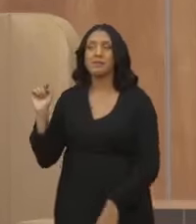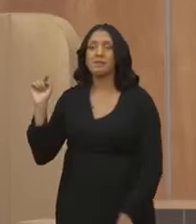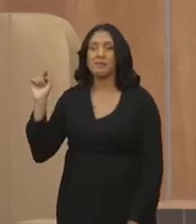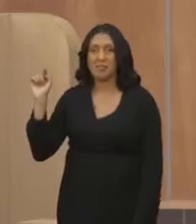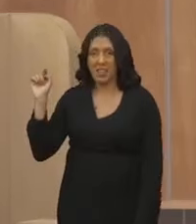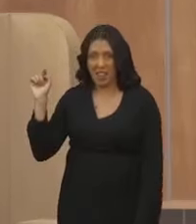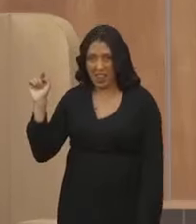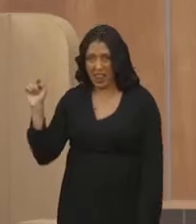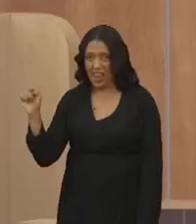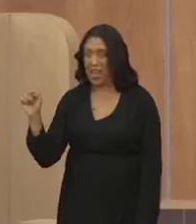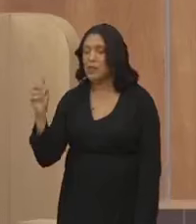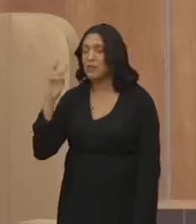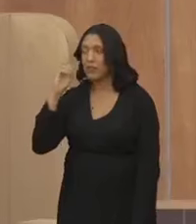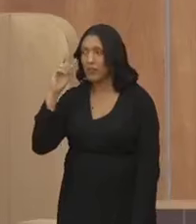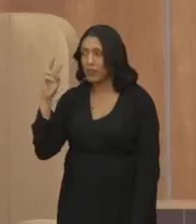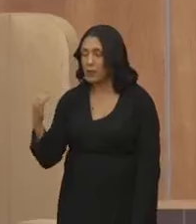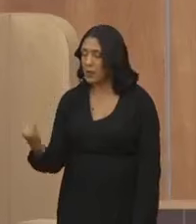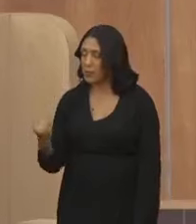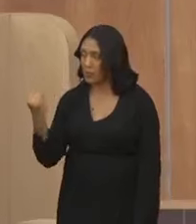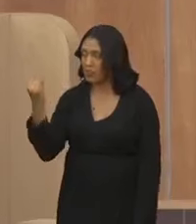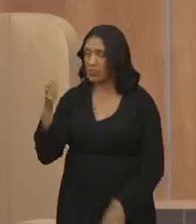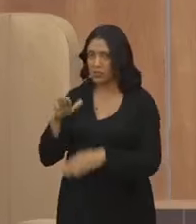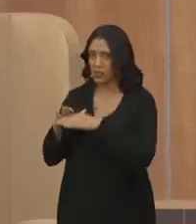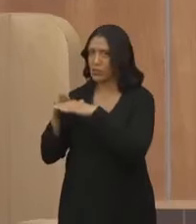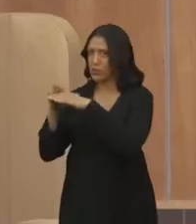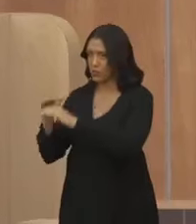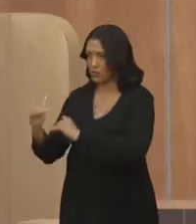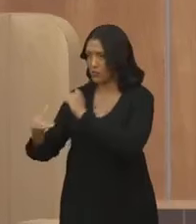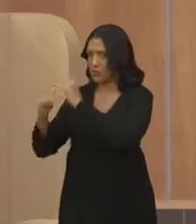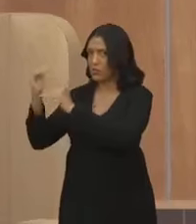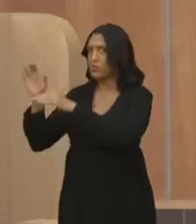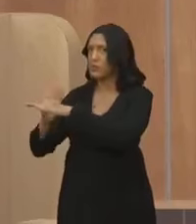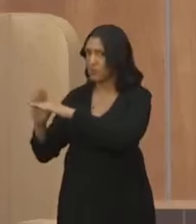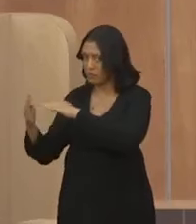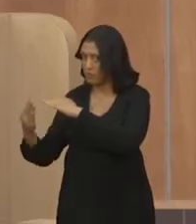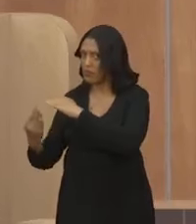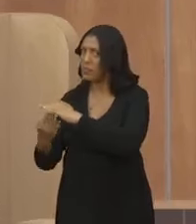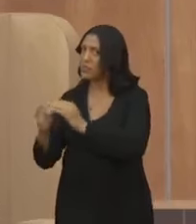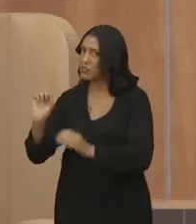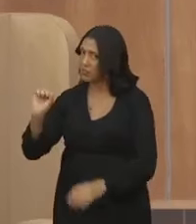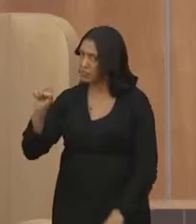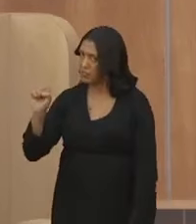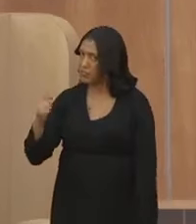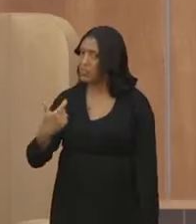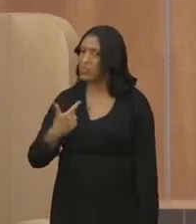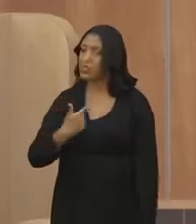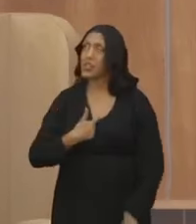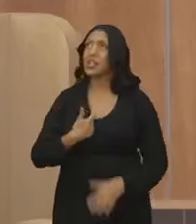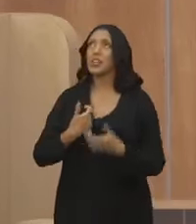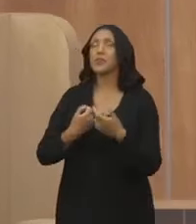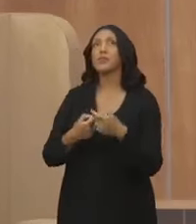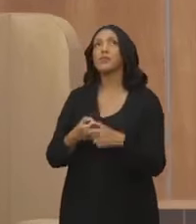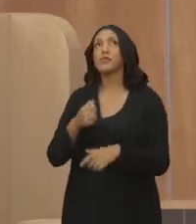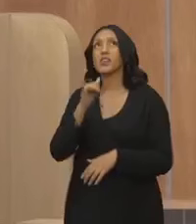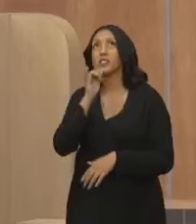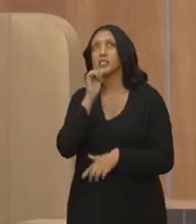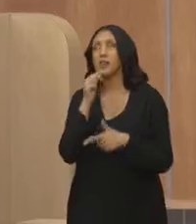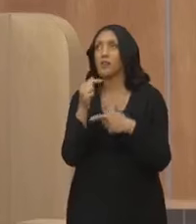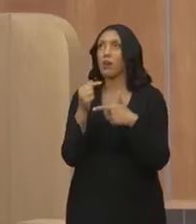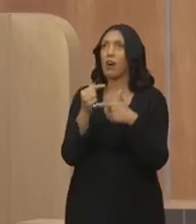aqui sem aquela subprefeitura? Porque tudo que eu preciso em